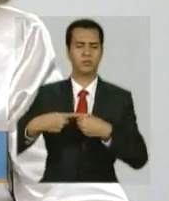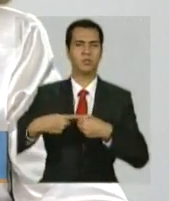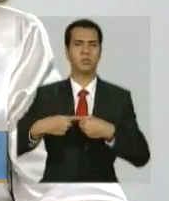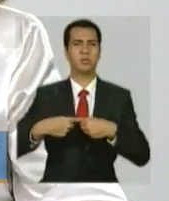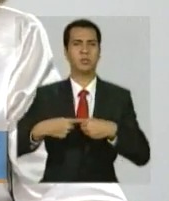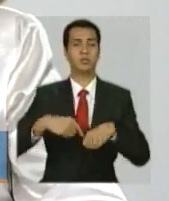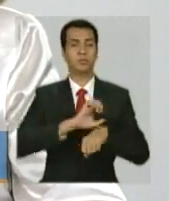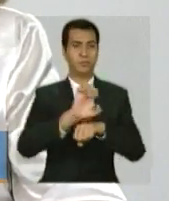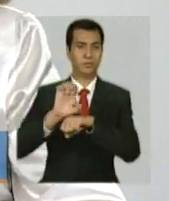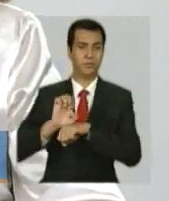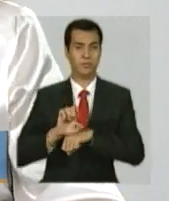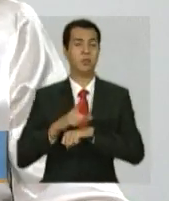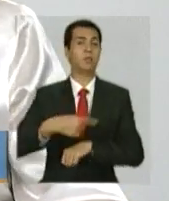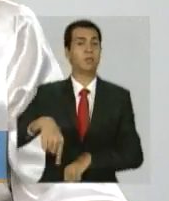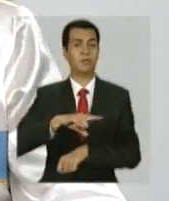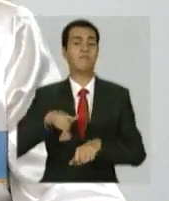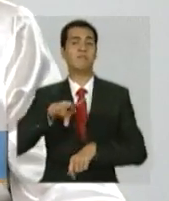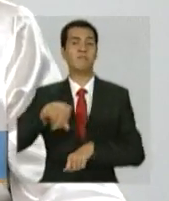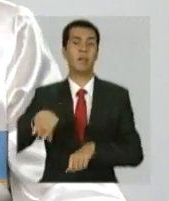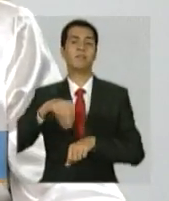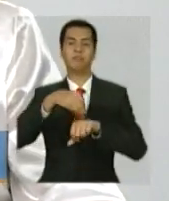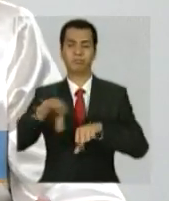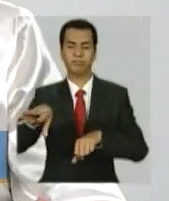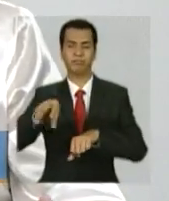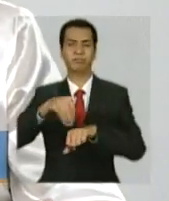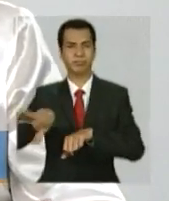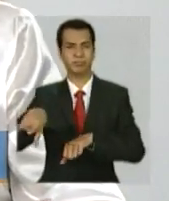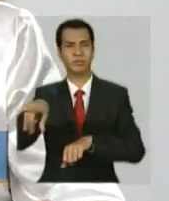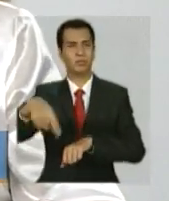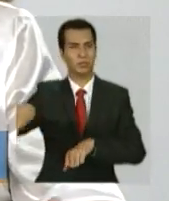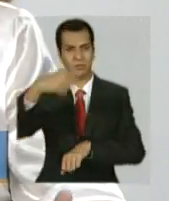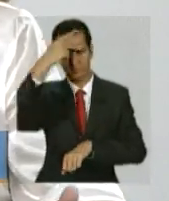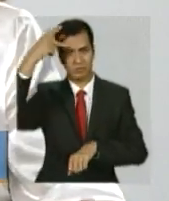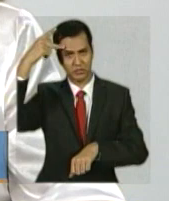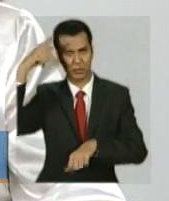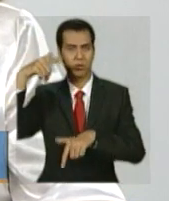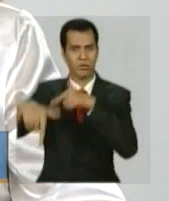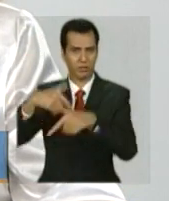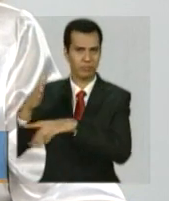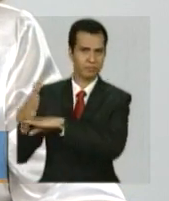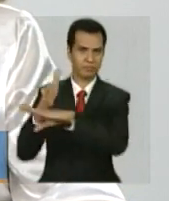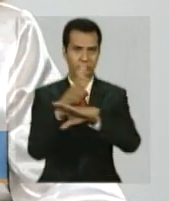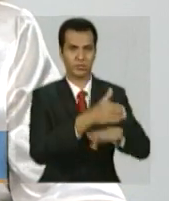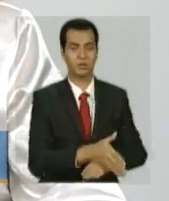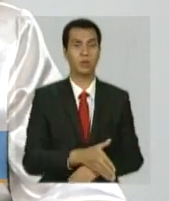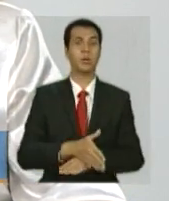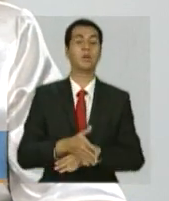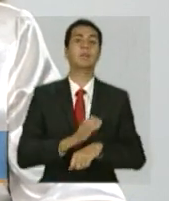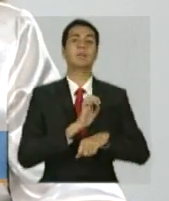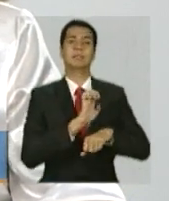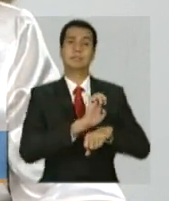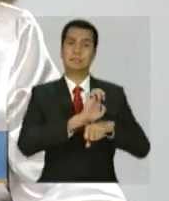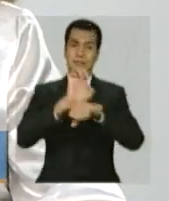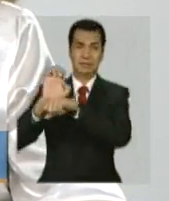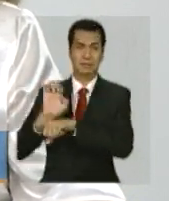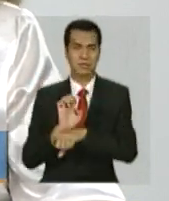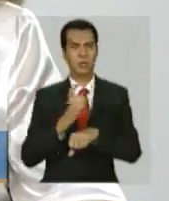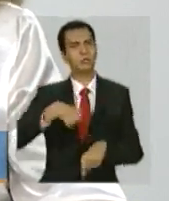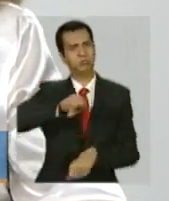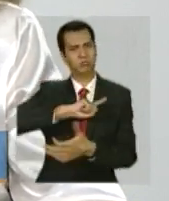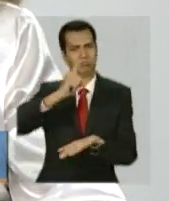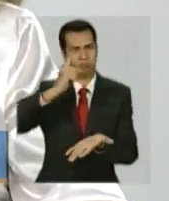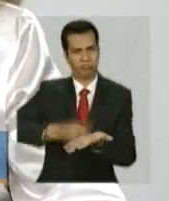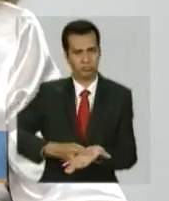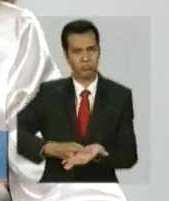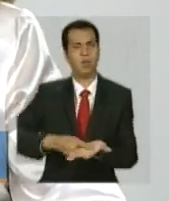capacitem os entrevistadores. Essa responsabilidade, os estados que são nossos grandes parceiros, estão assumindo no